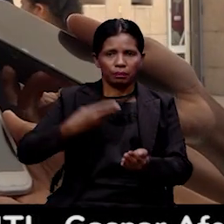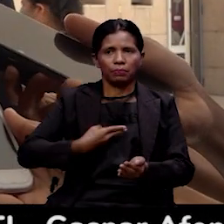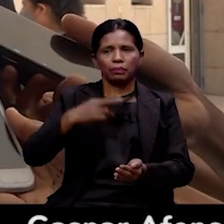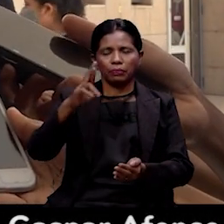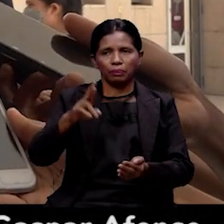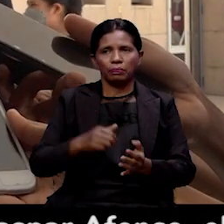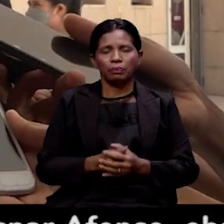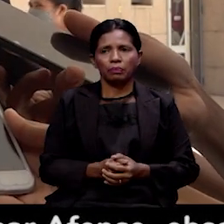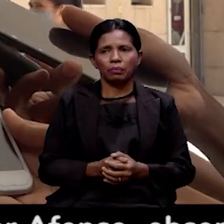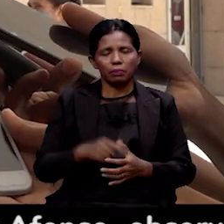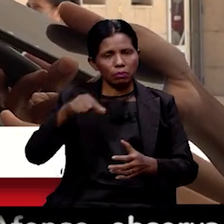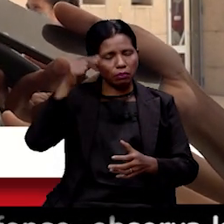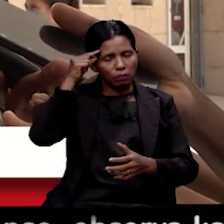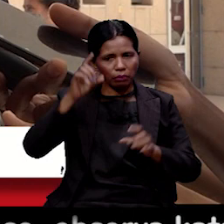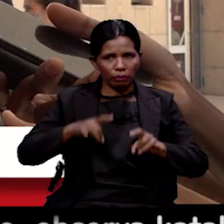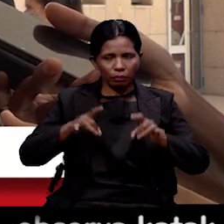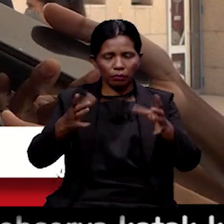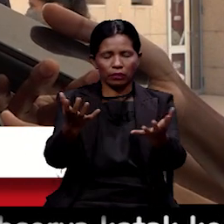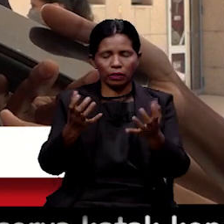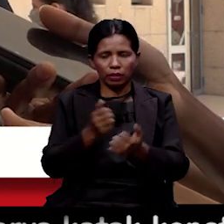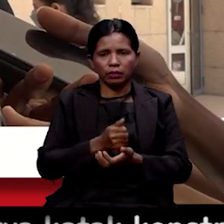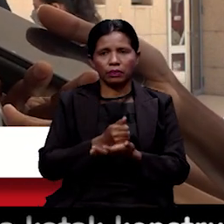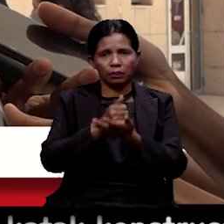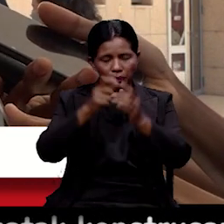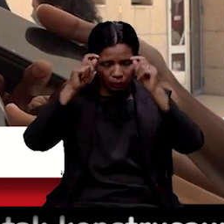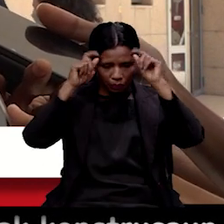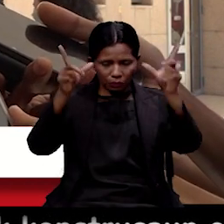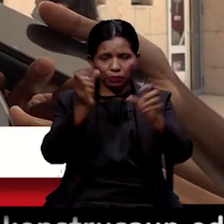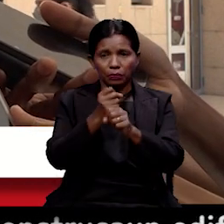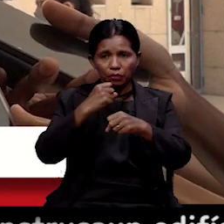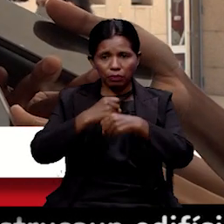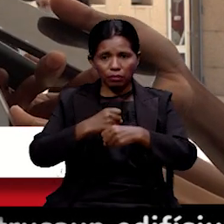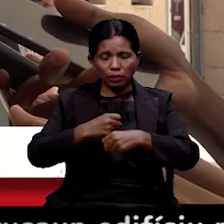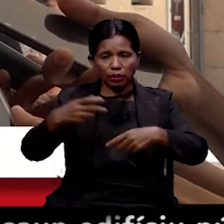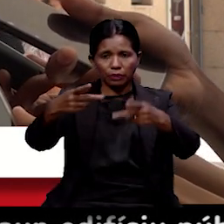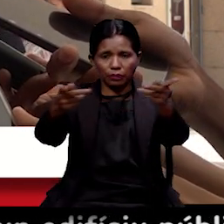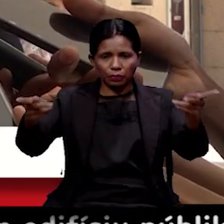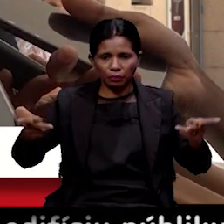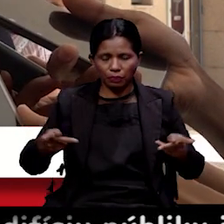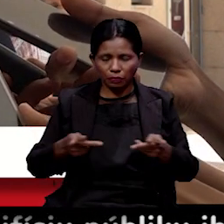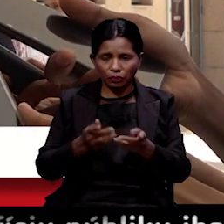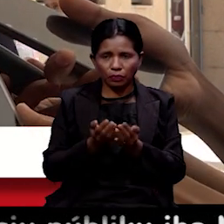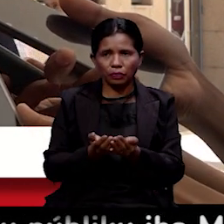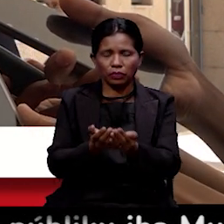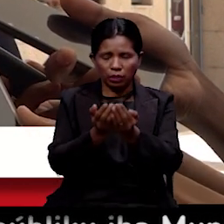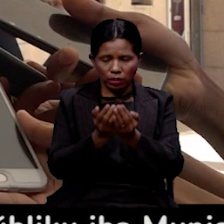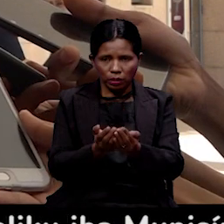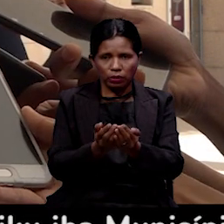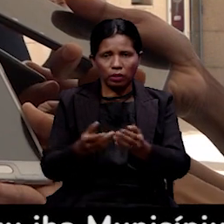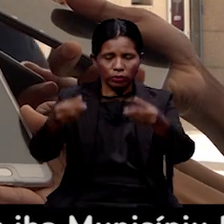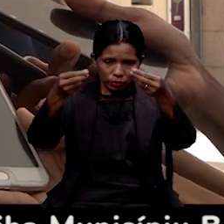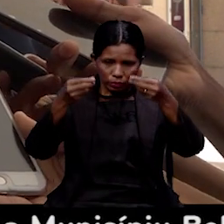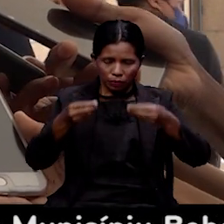australiano hakarak ajuda Timor a tubelejar o porto para depois guardiar rua a forma e fim